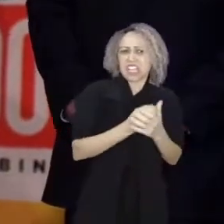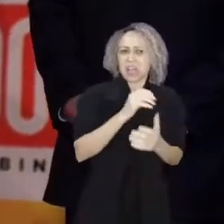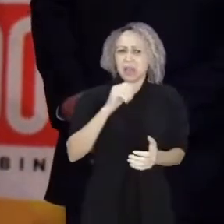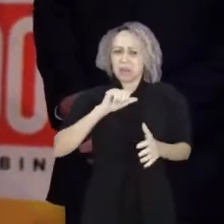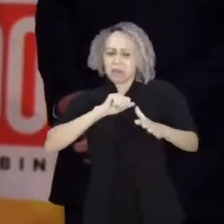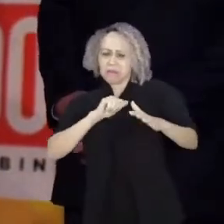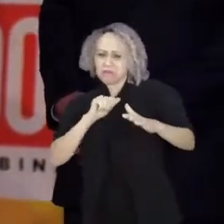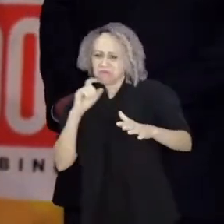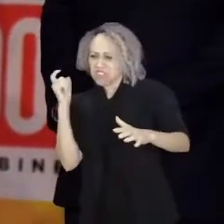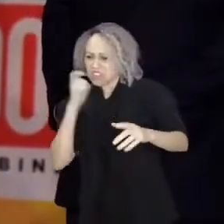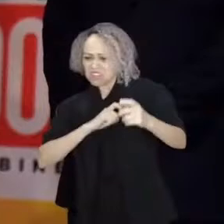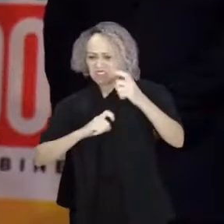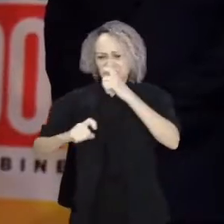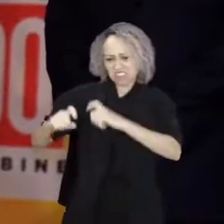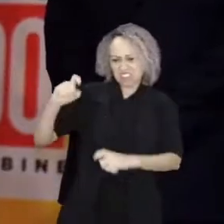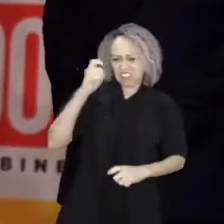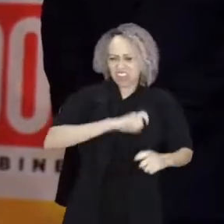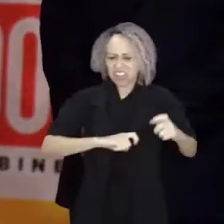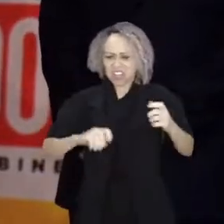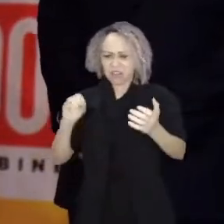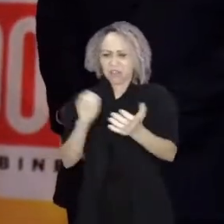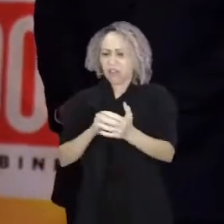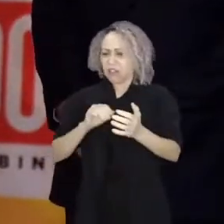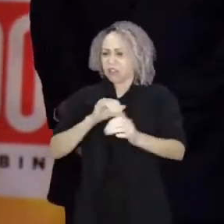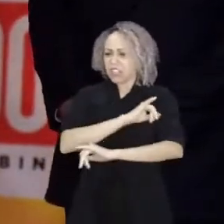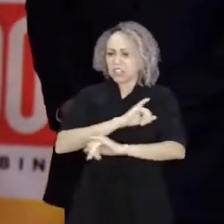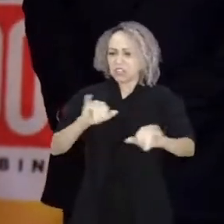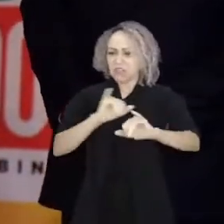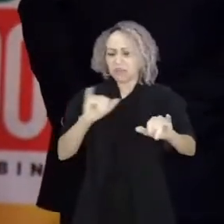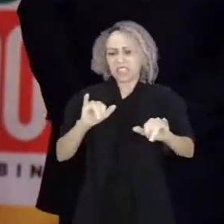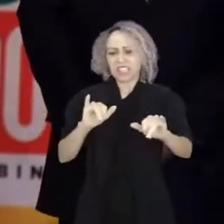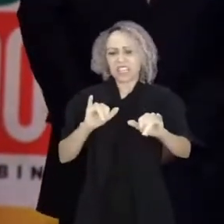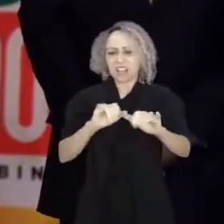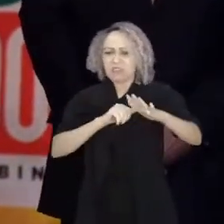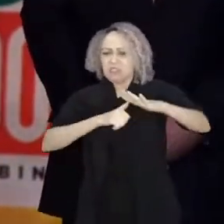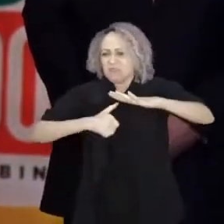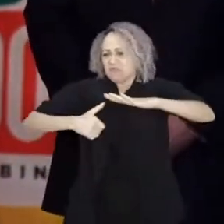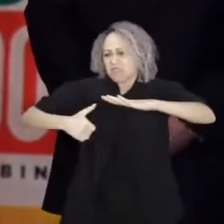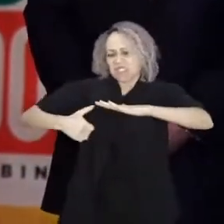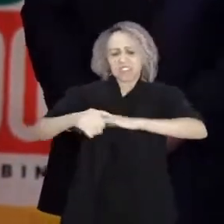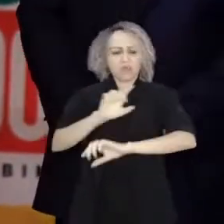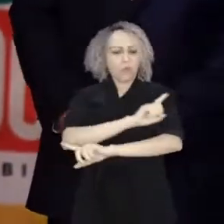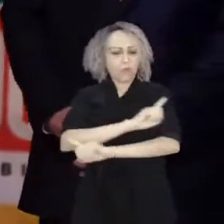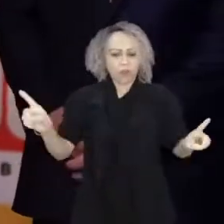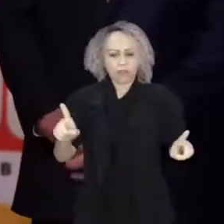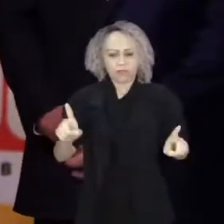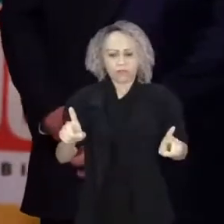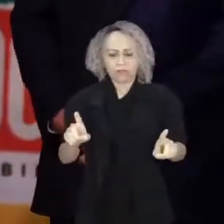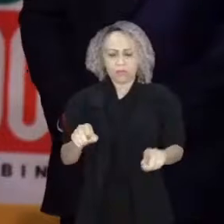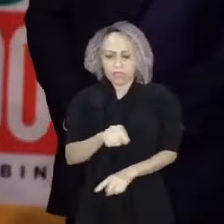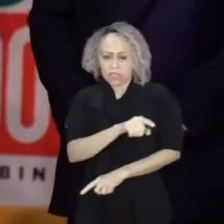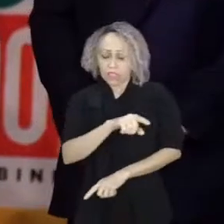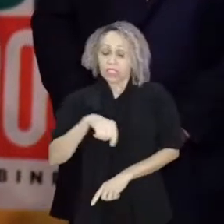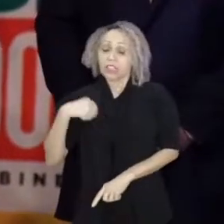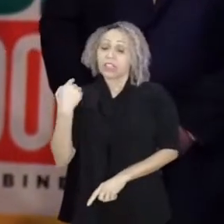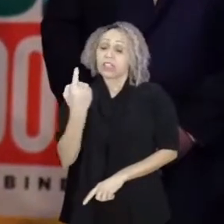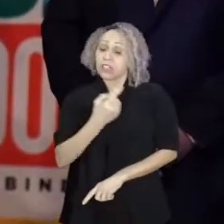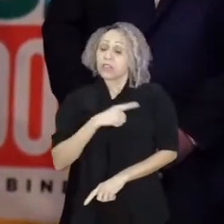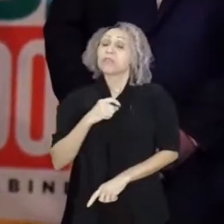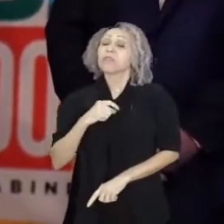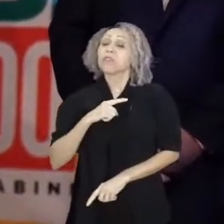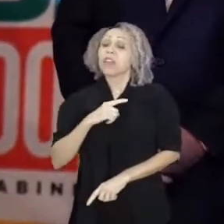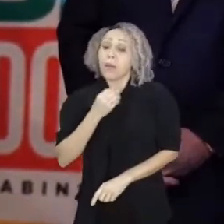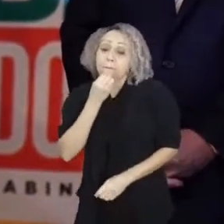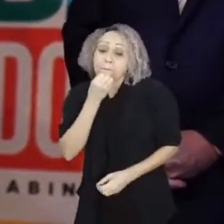Vocês terão no nosso governo a indústria da boa informação, porque é com essa boa informação que a